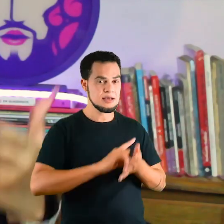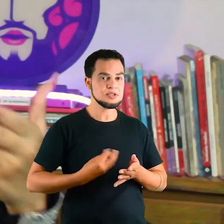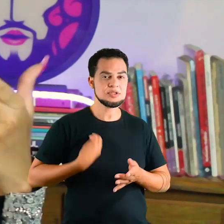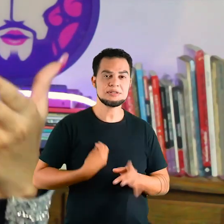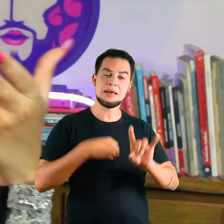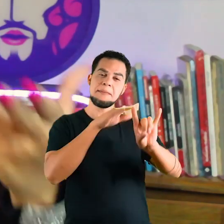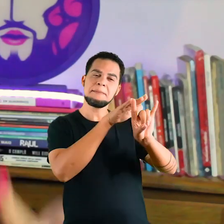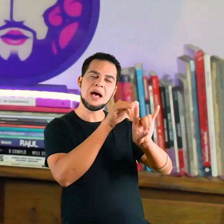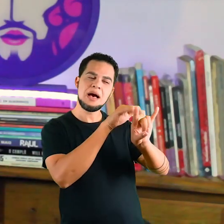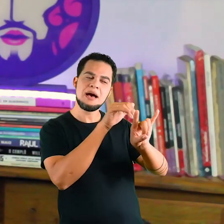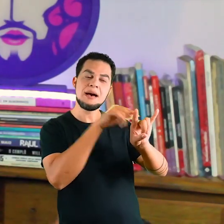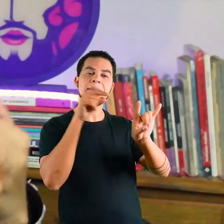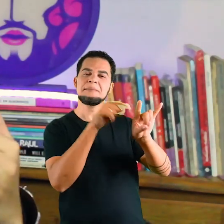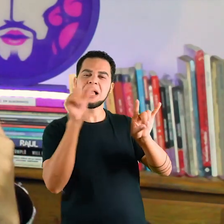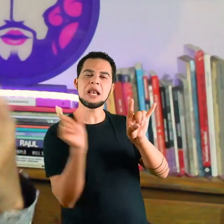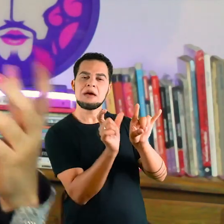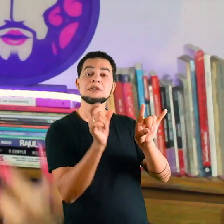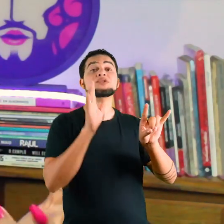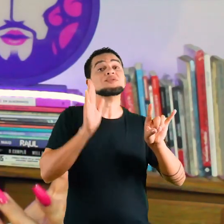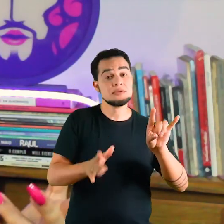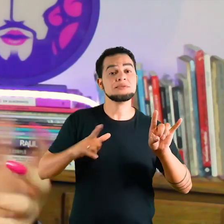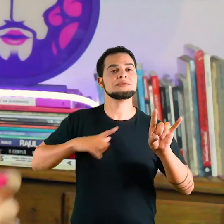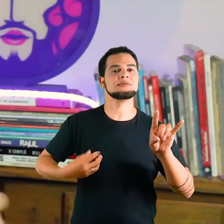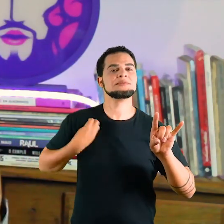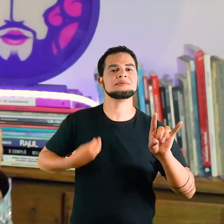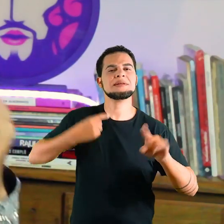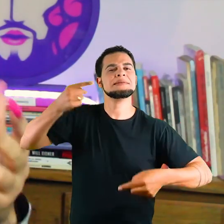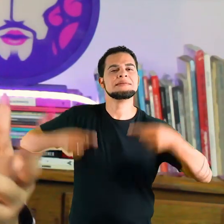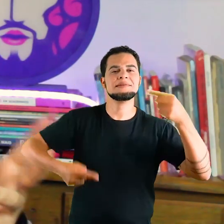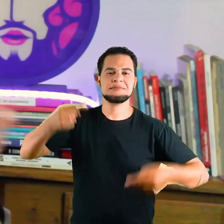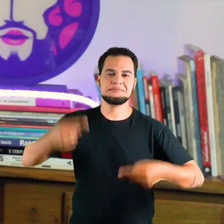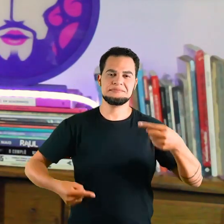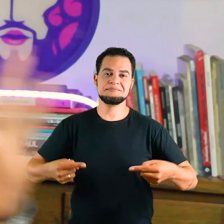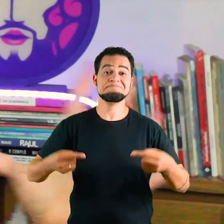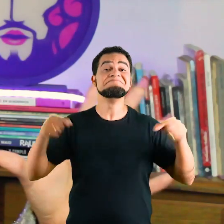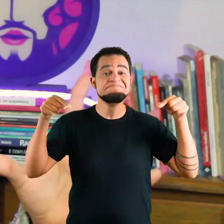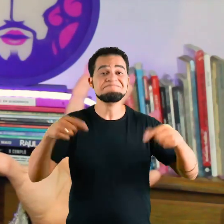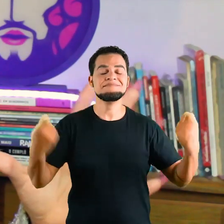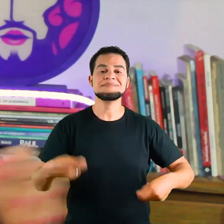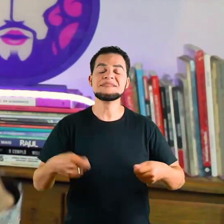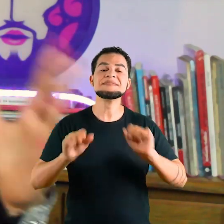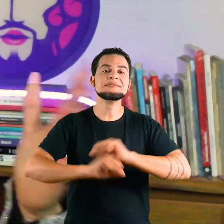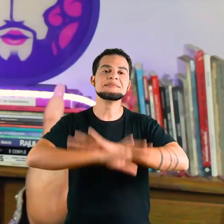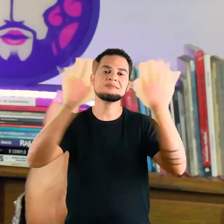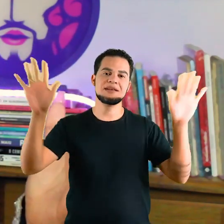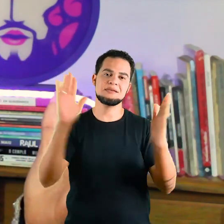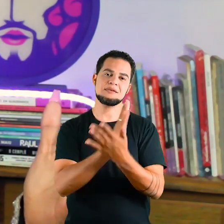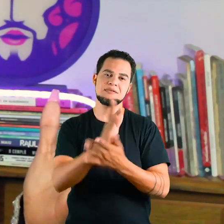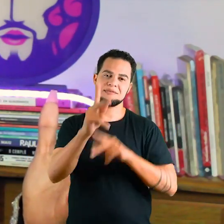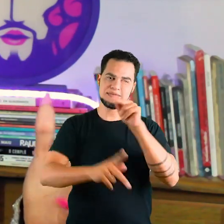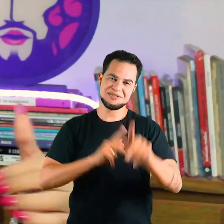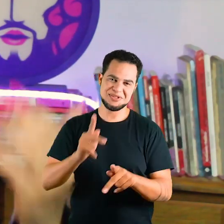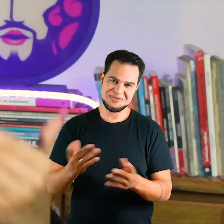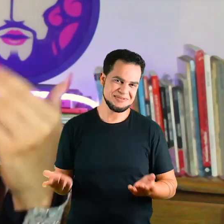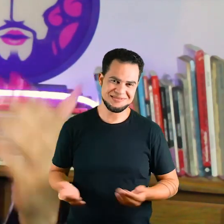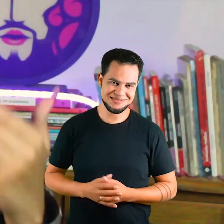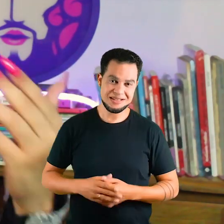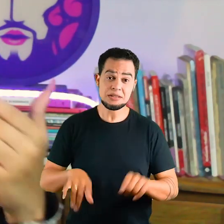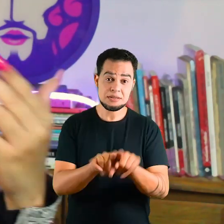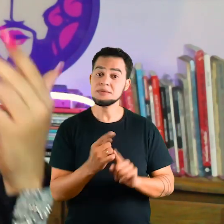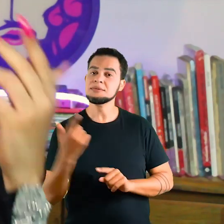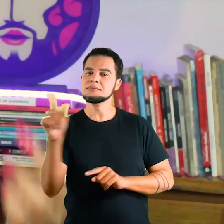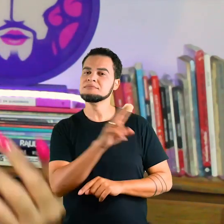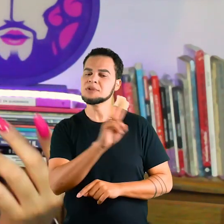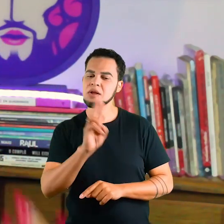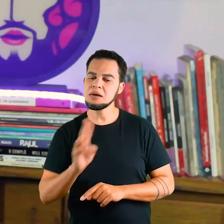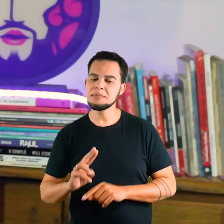termo veganismo, já havia debates. Isso tinha que ser óbvio para algumas pessoas. Isso para os liberais mais ainda. Outros nomes